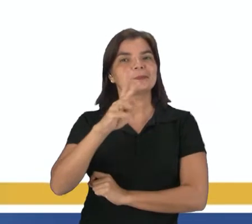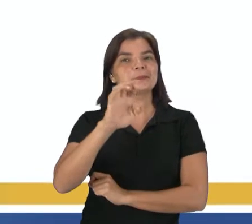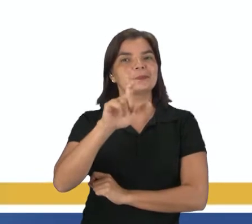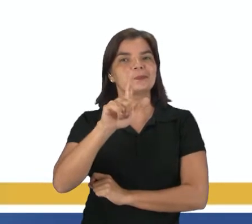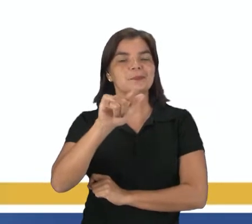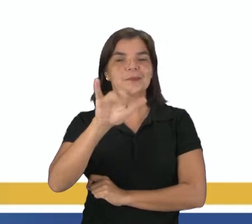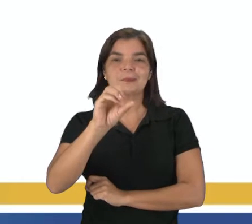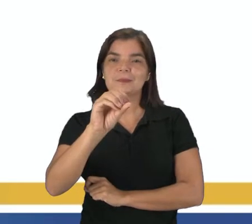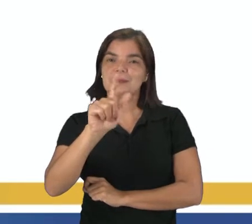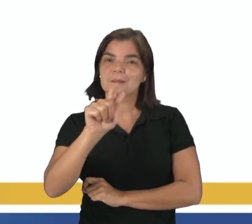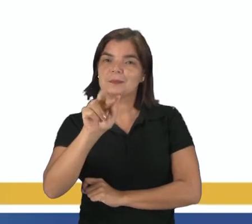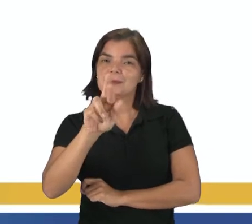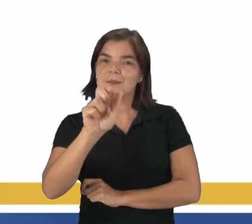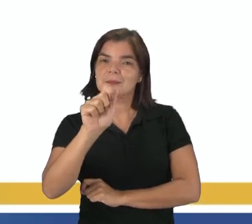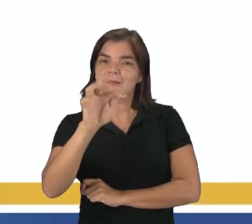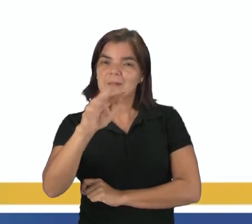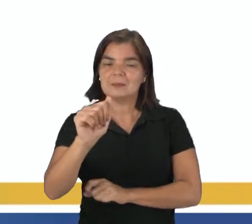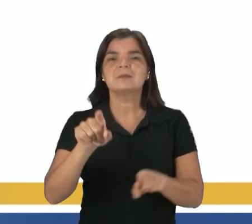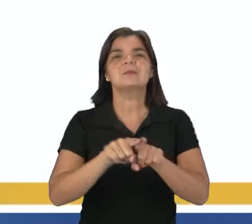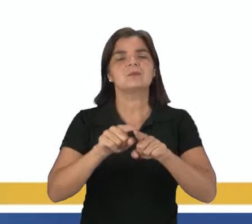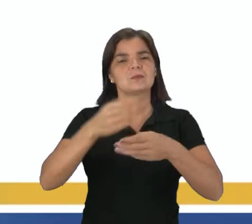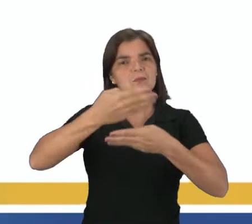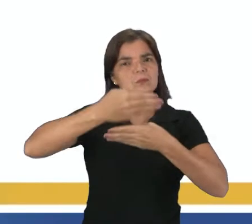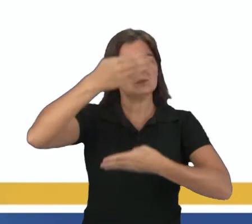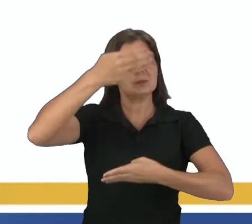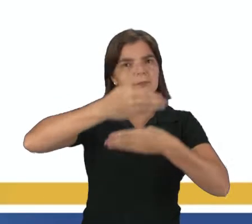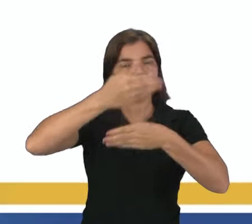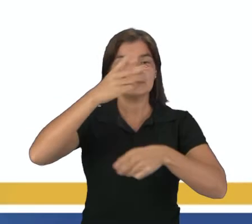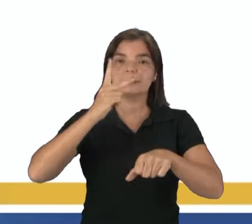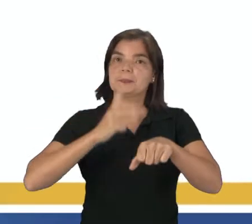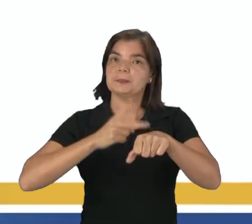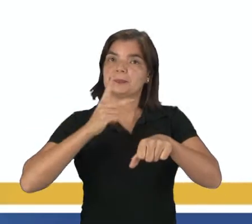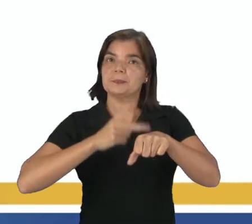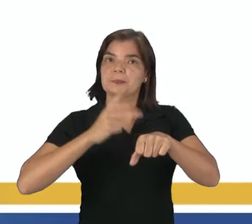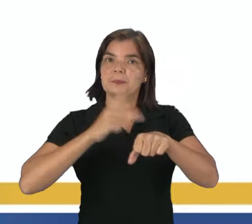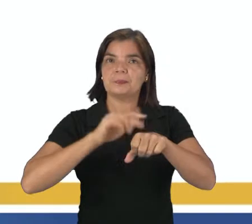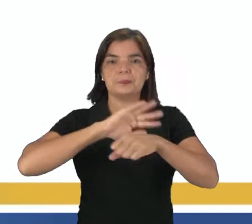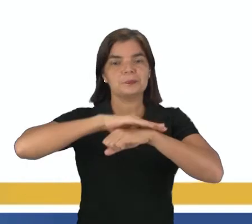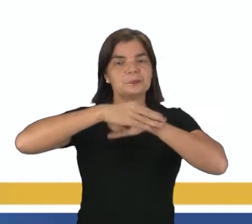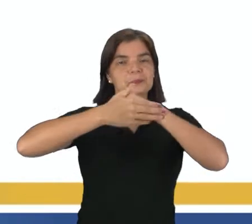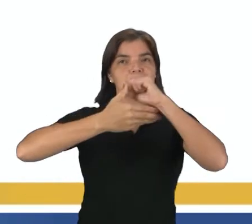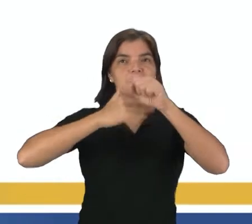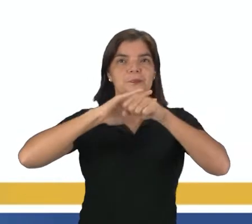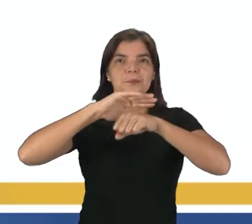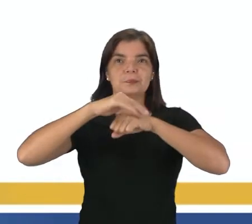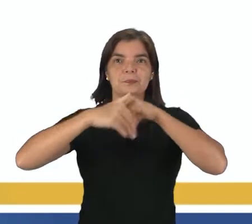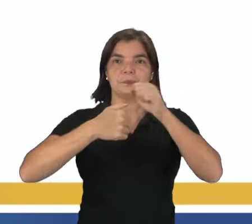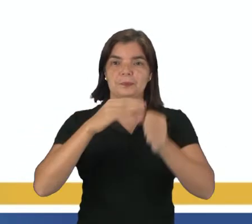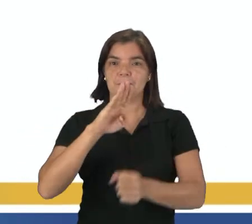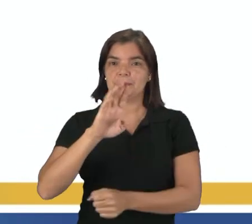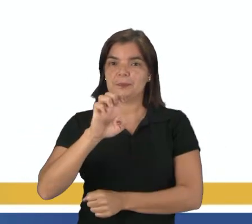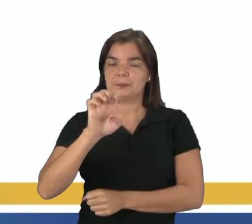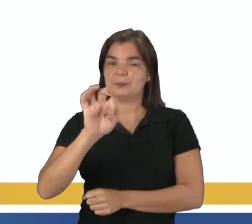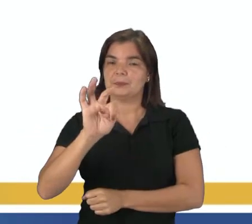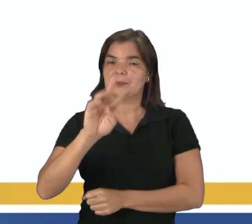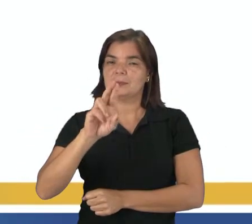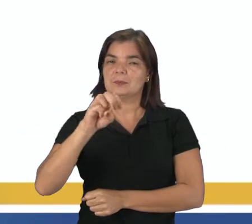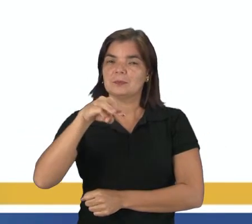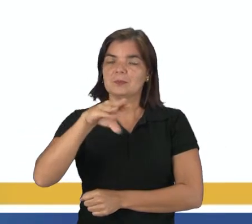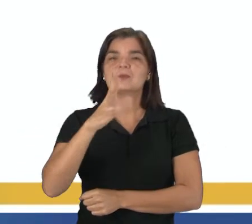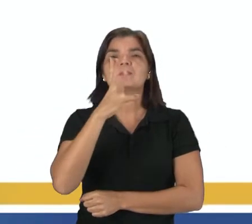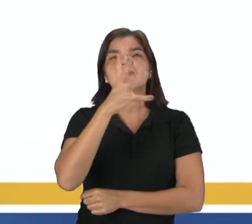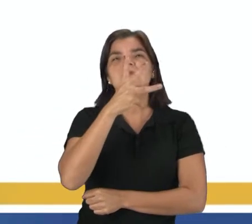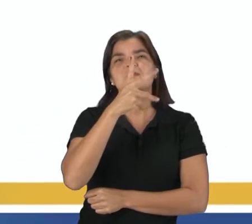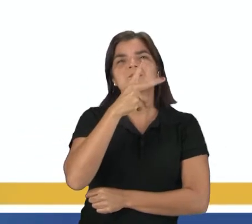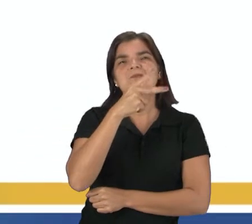A heliografia era feita em uma placa de prata coberta pela substância betume da Judéia e